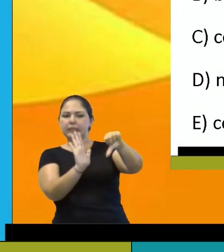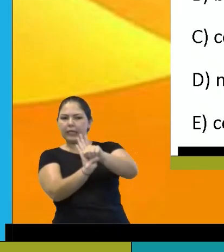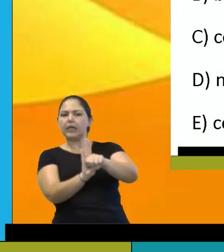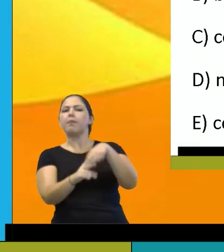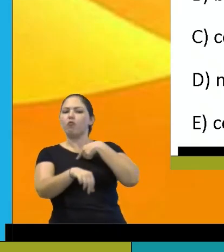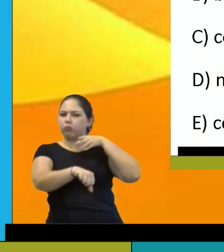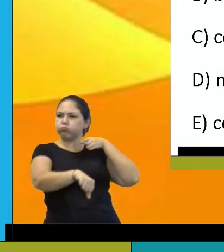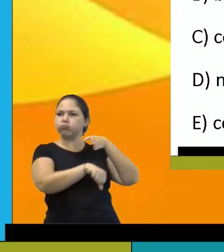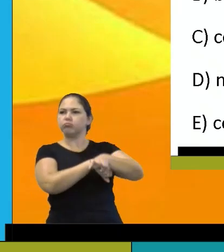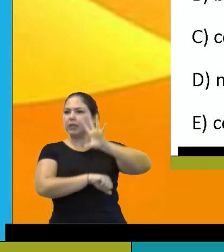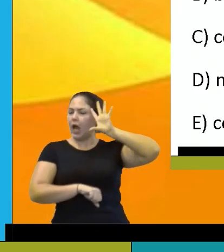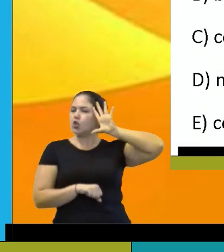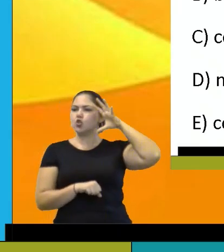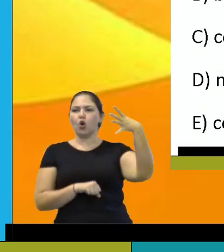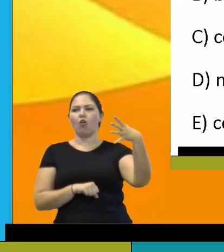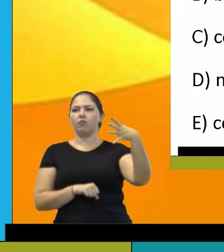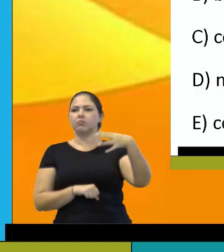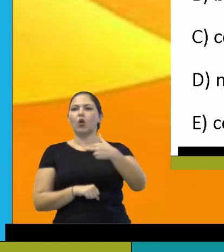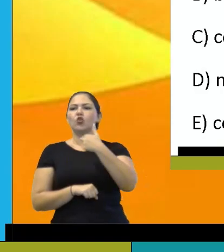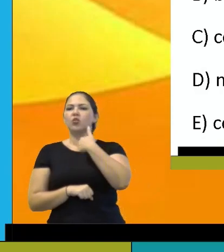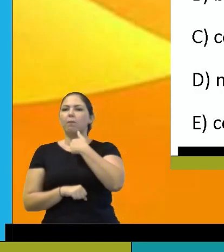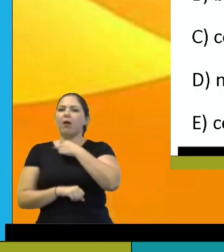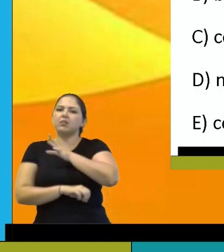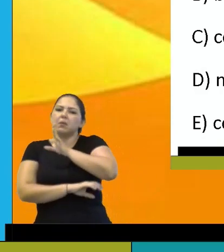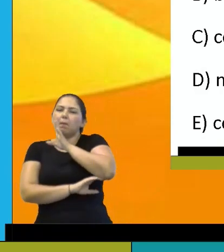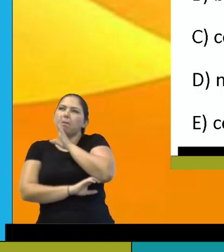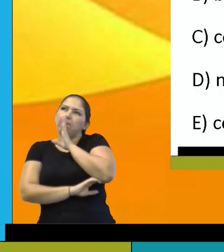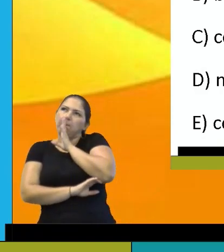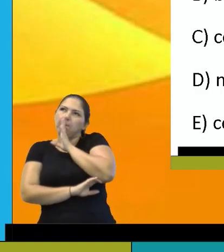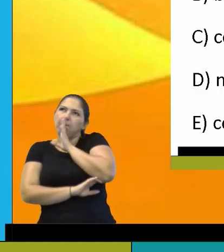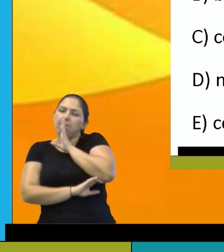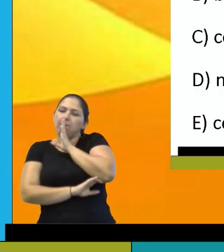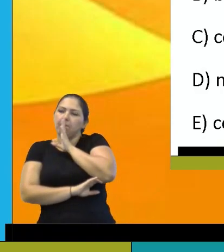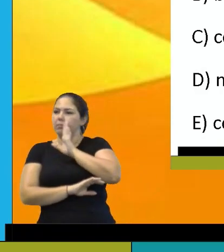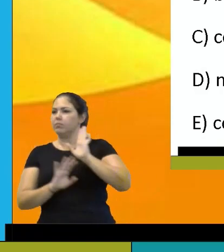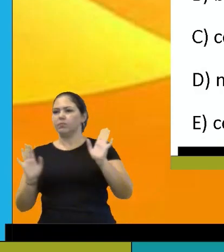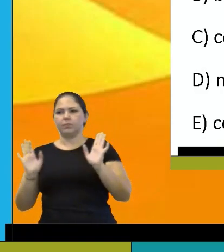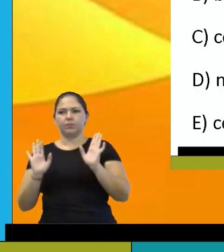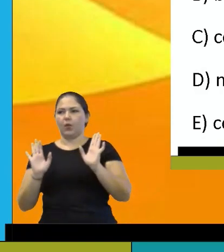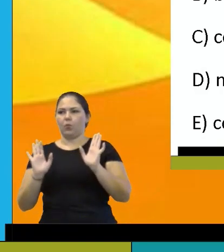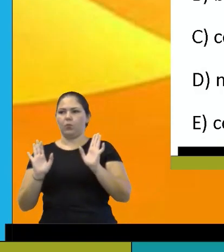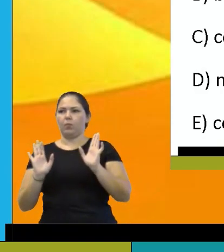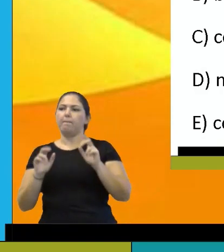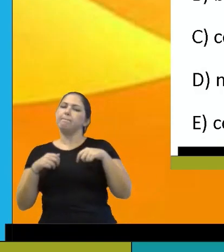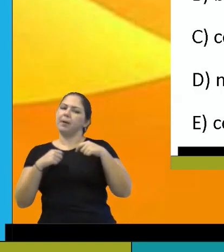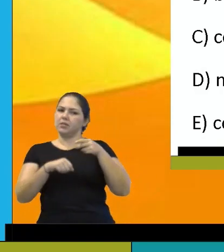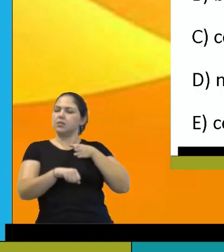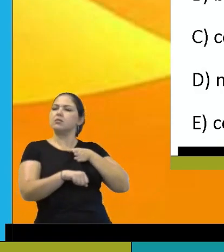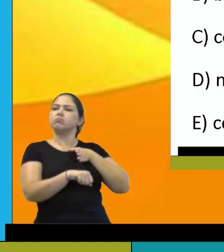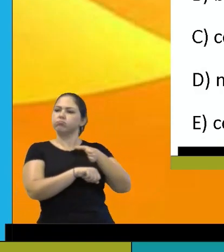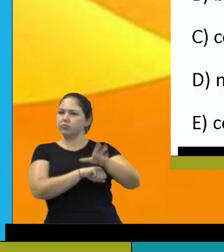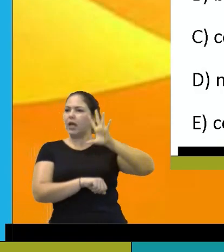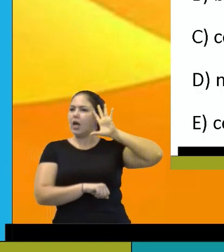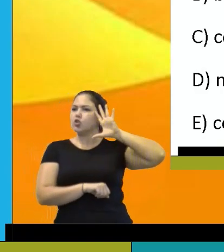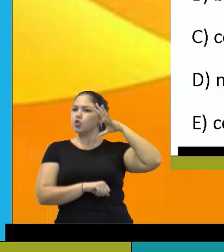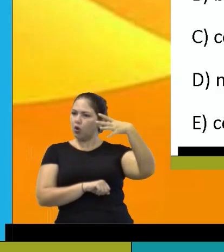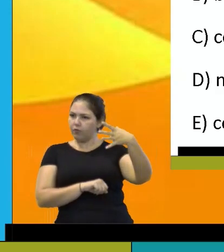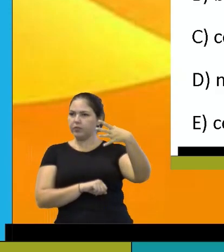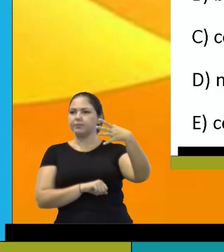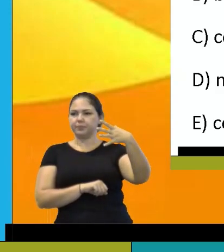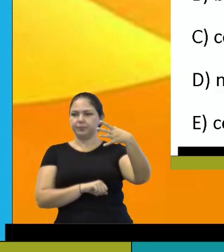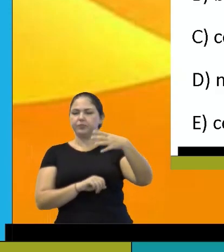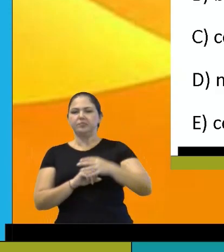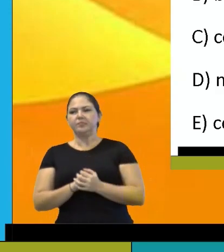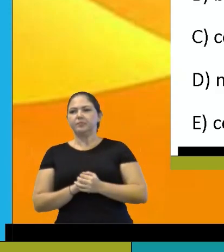a virilidade do governante. Então o item A está falso. O item B, a manutenção da ordem social, segundo